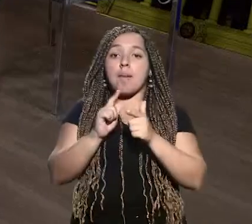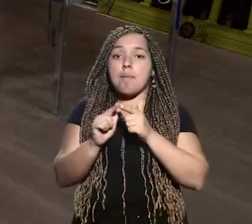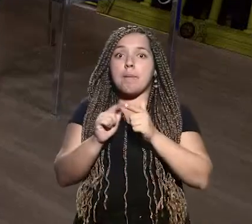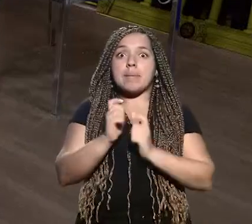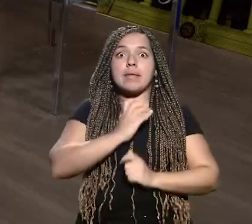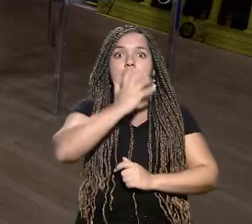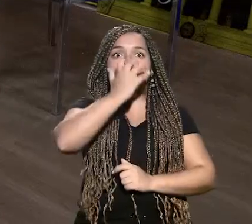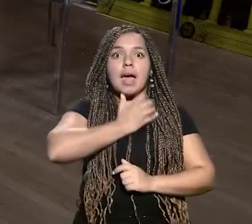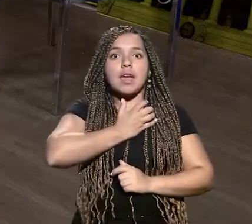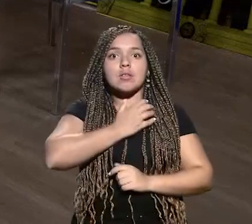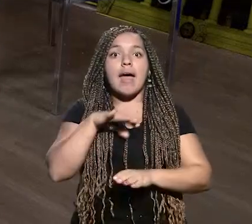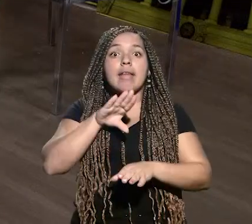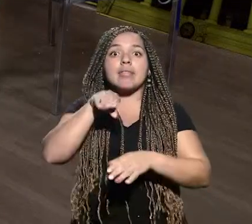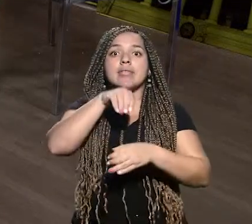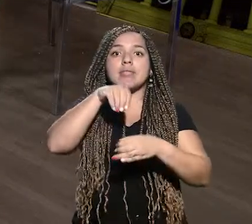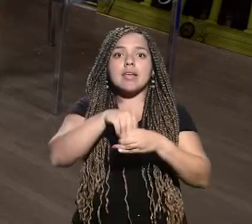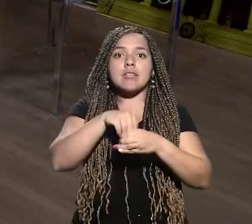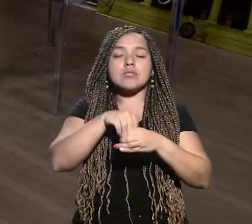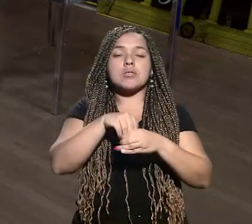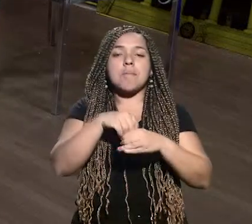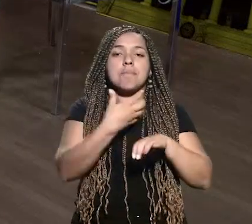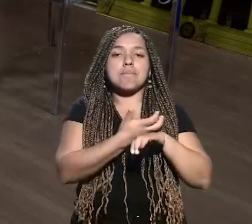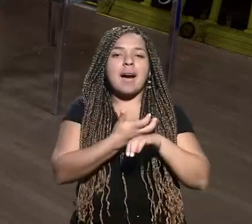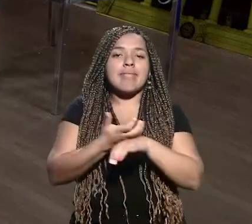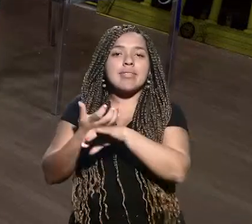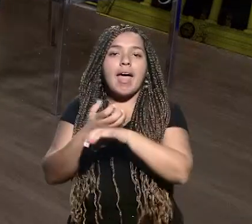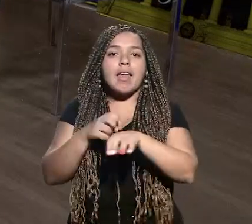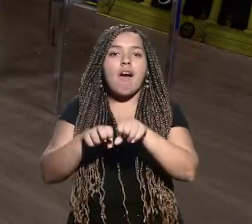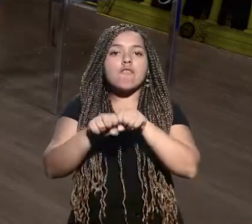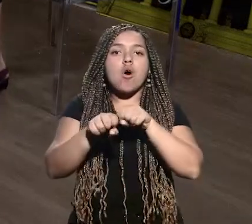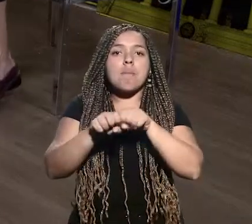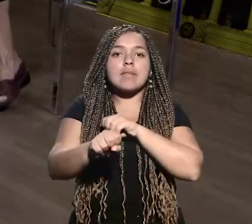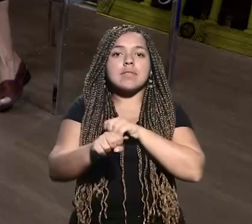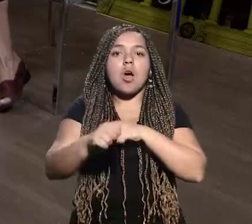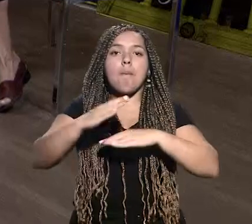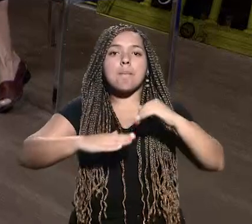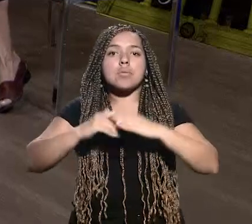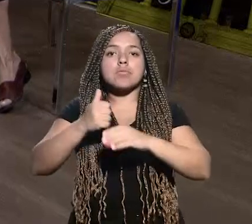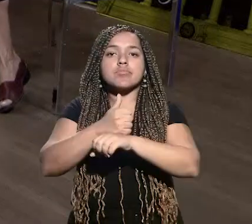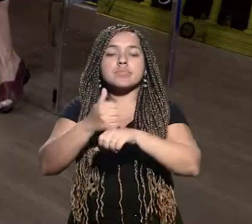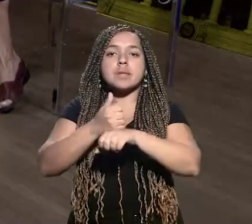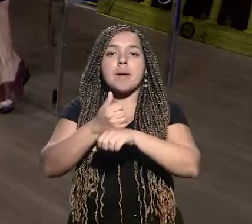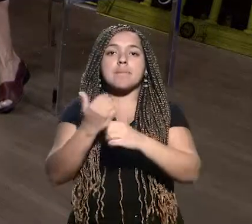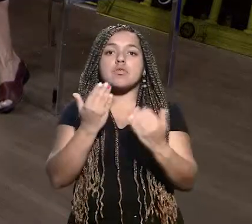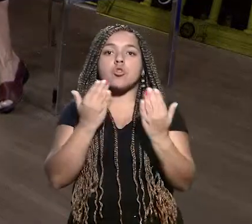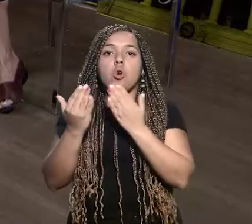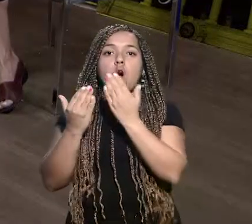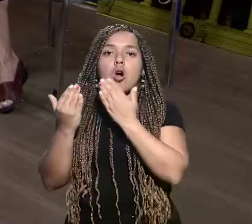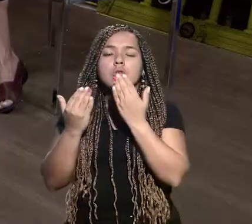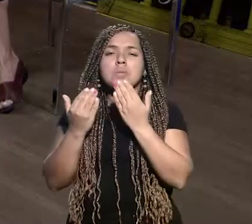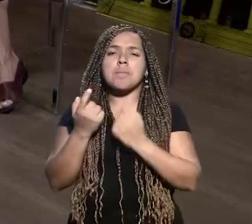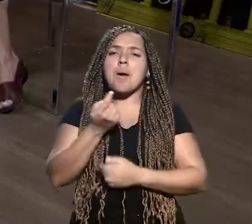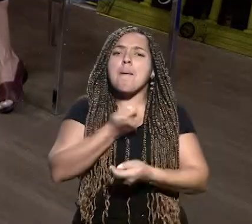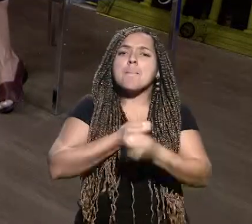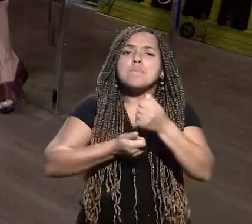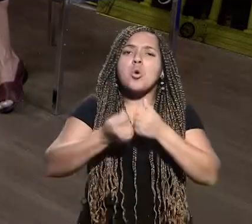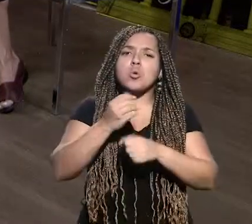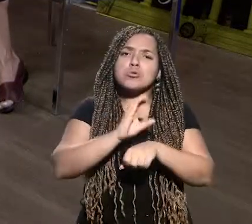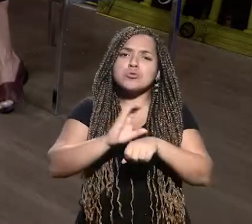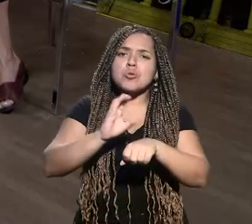Não. E aí, faz como? Estuda, se desintoxica do comportamento